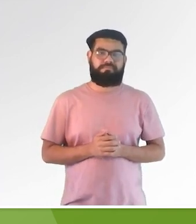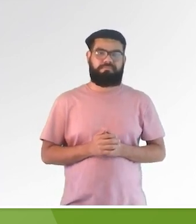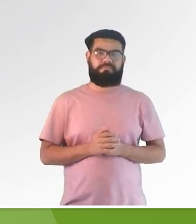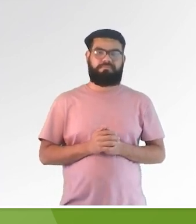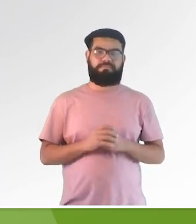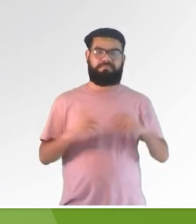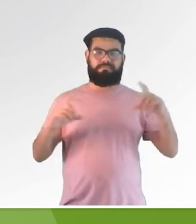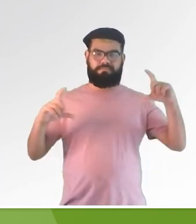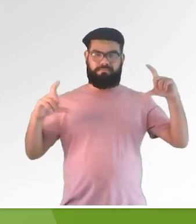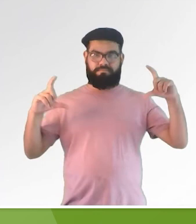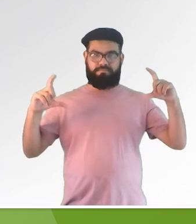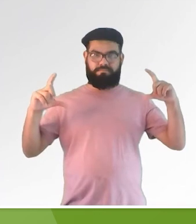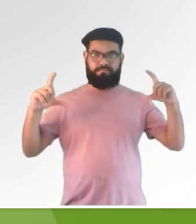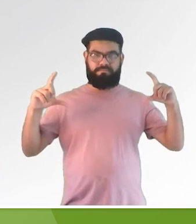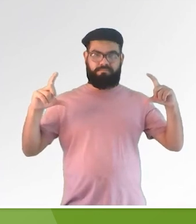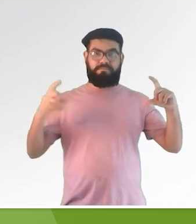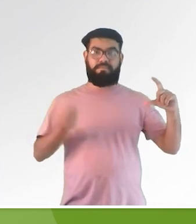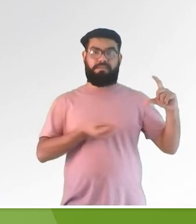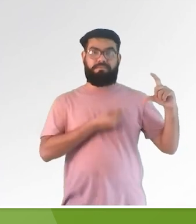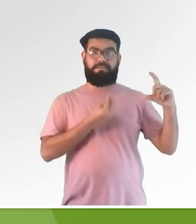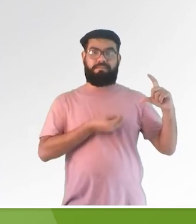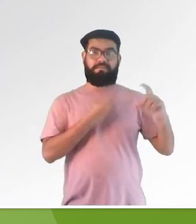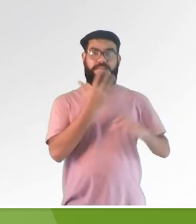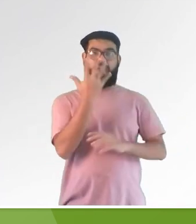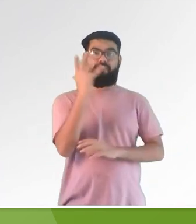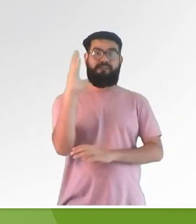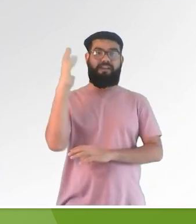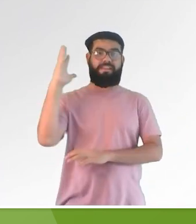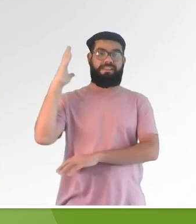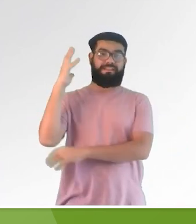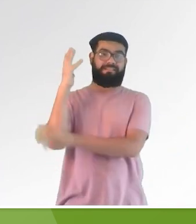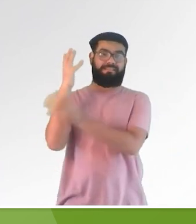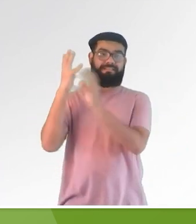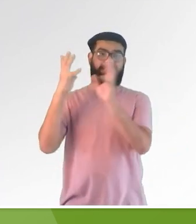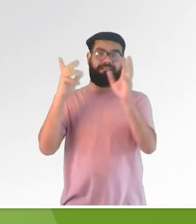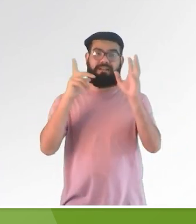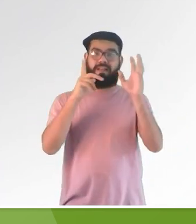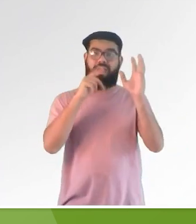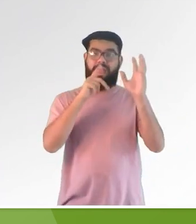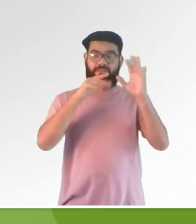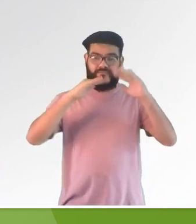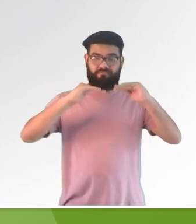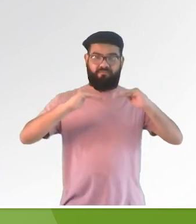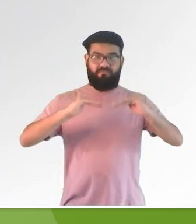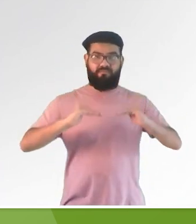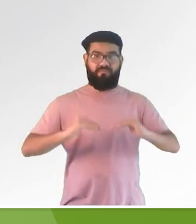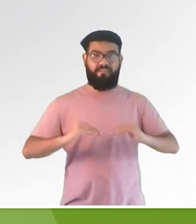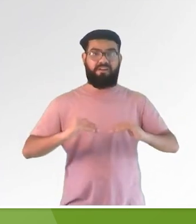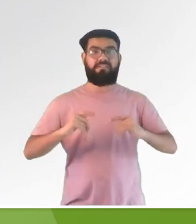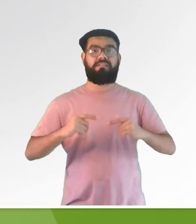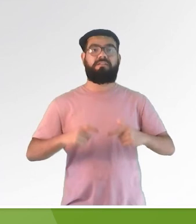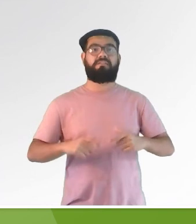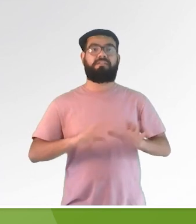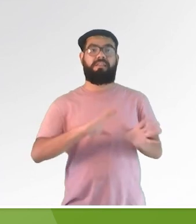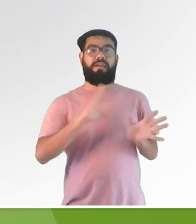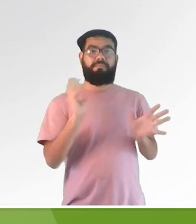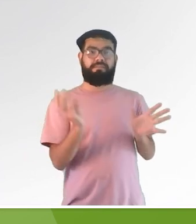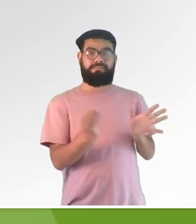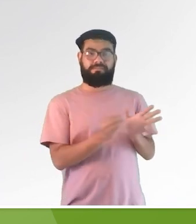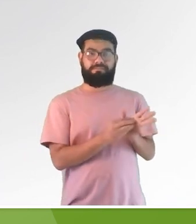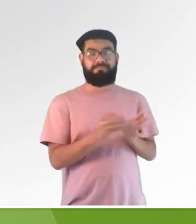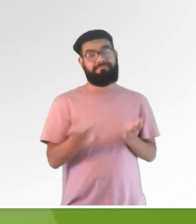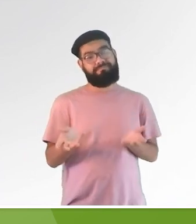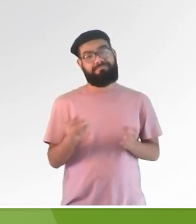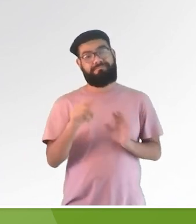que vivem nas florestas de várzea da Amazônia. Olha só, gente. Aí, feito isso, trago um texto para vocês que